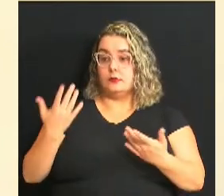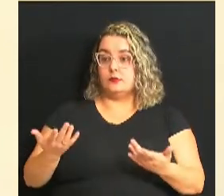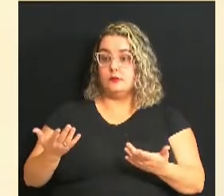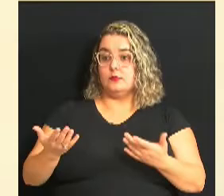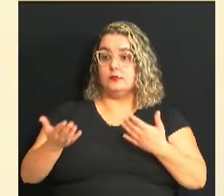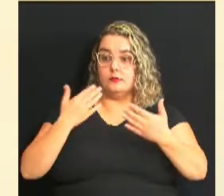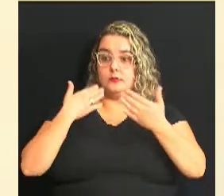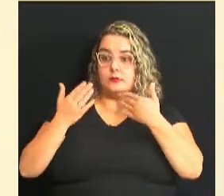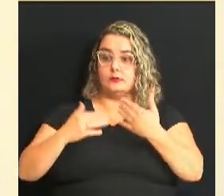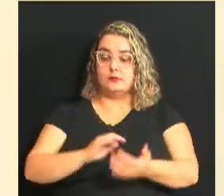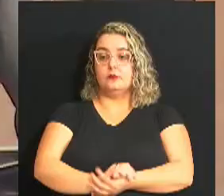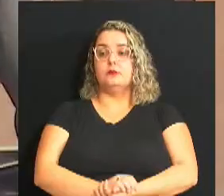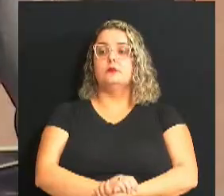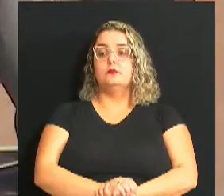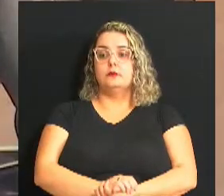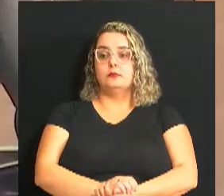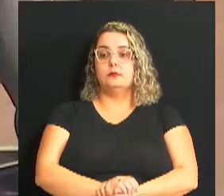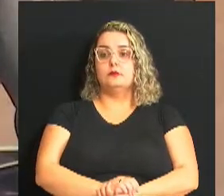conversar.